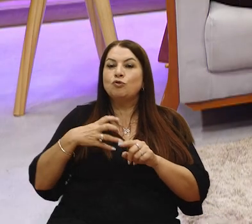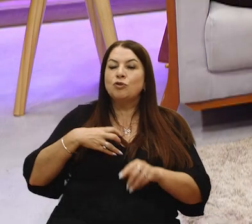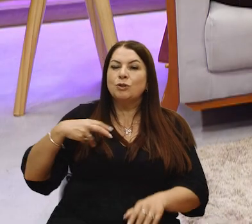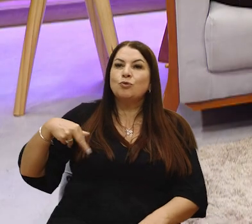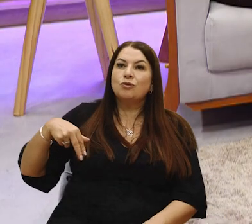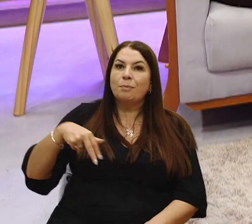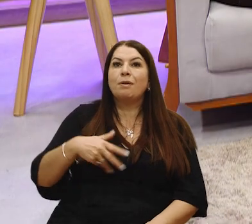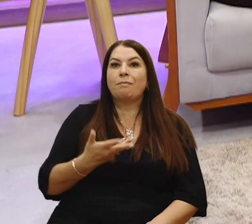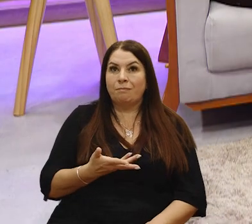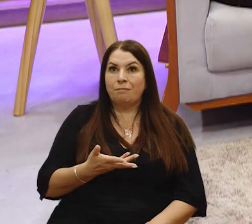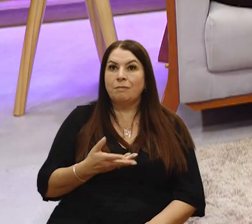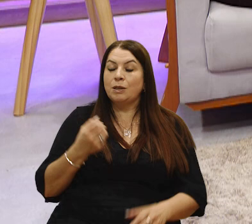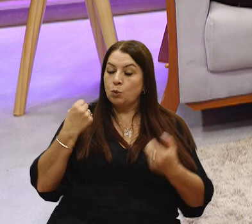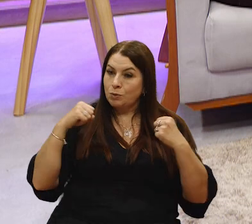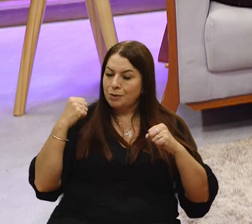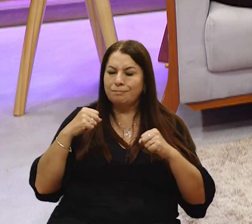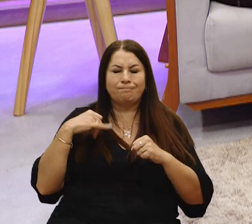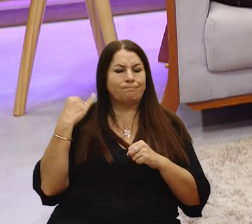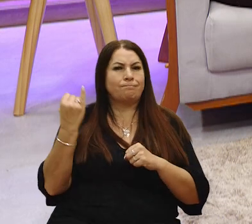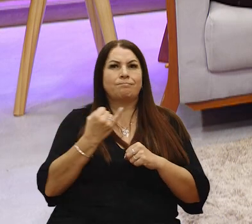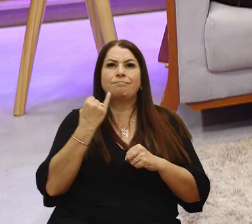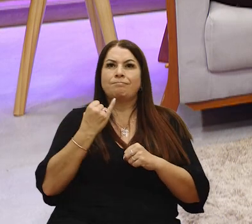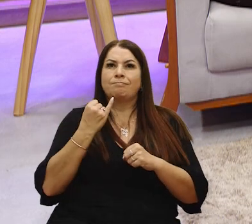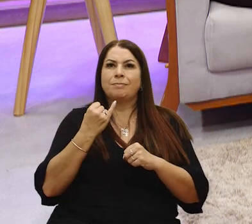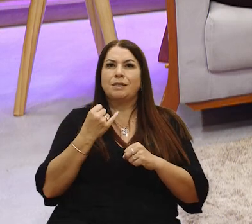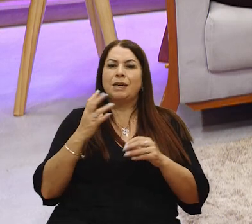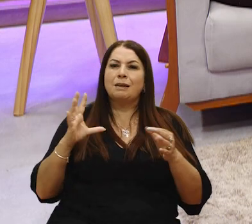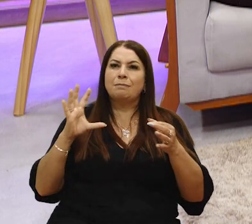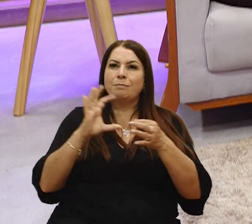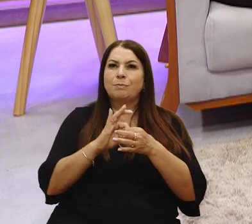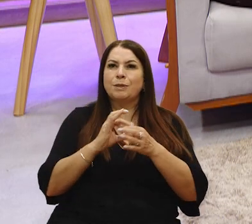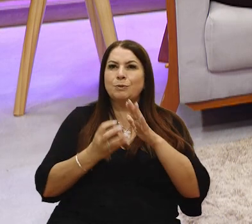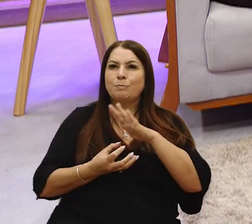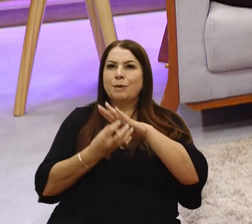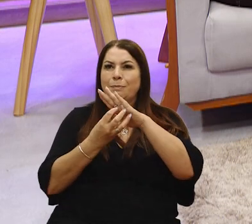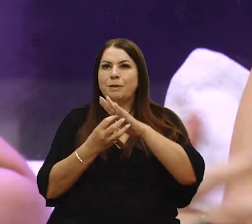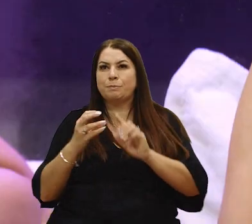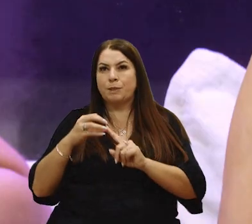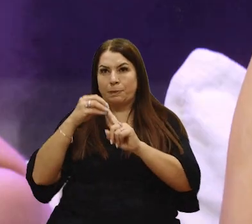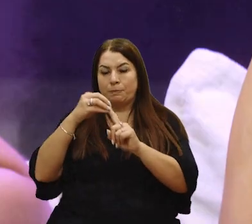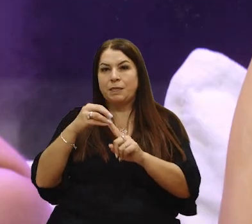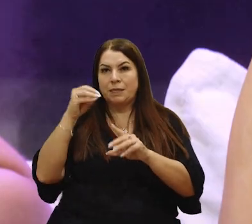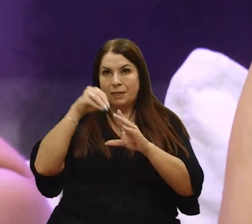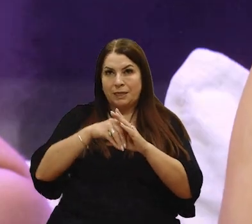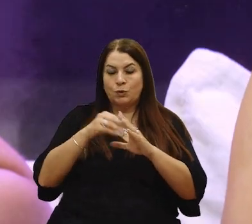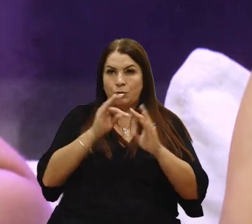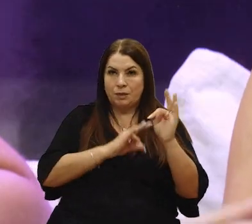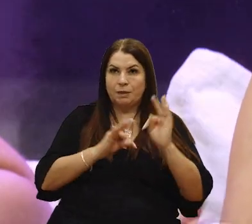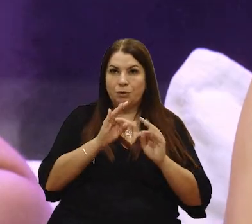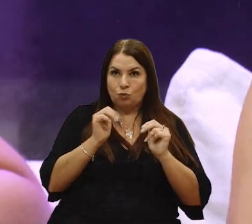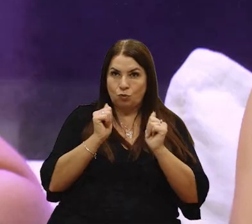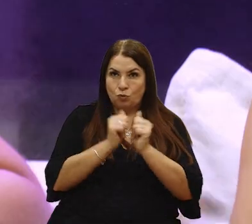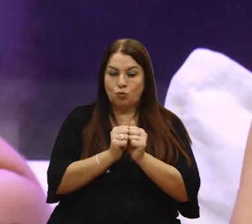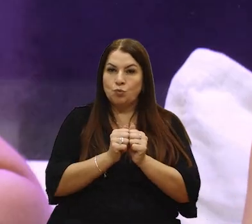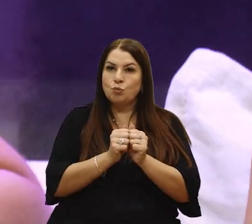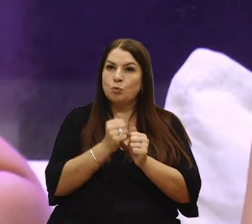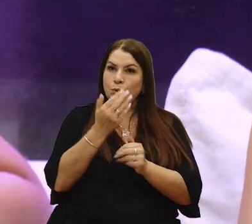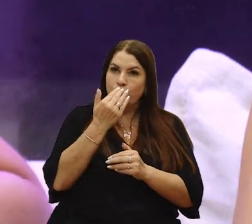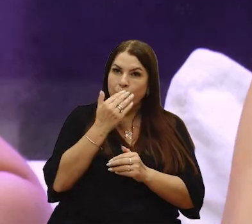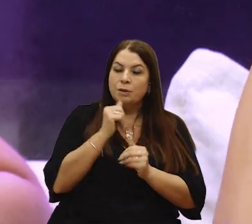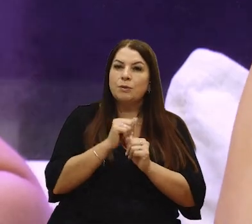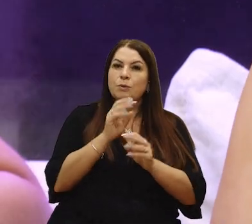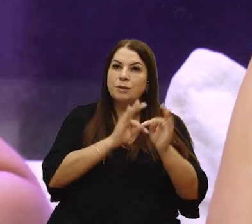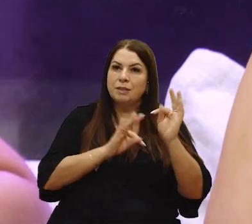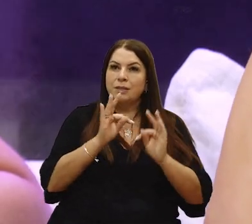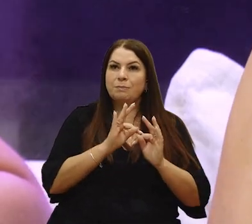Eu não sabia dessa questão de ter que ser de baixo impacto, então Depois que eu descobri, eu estava, na verdade,